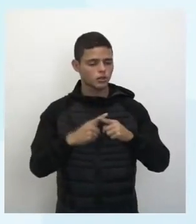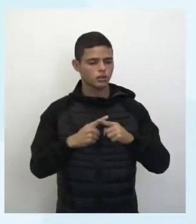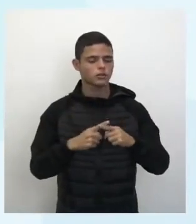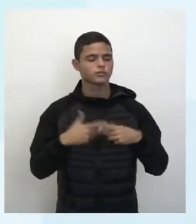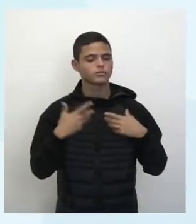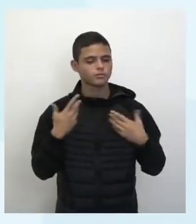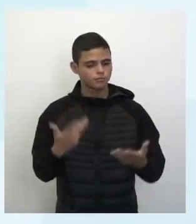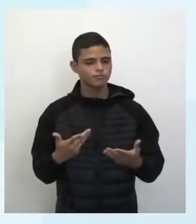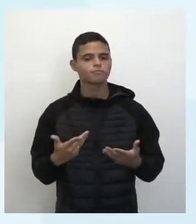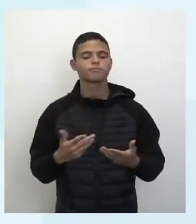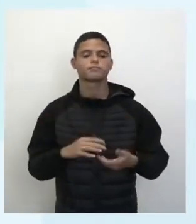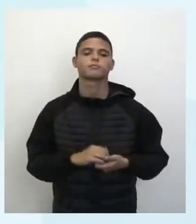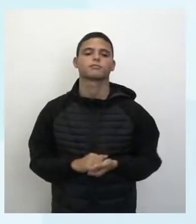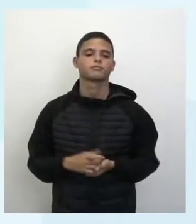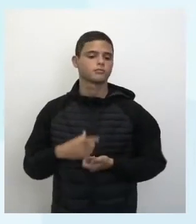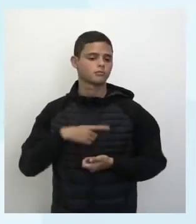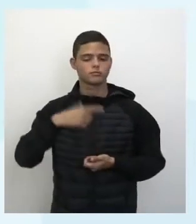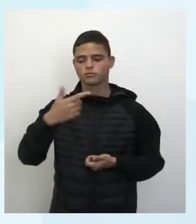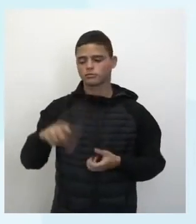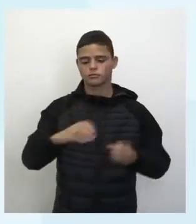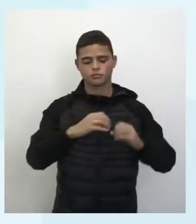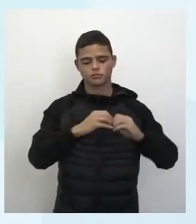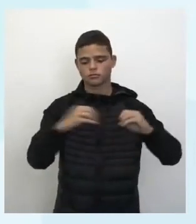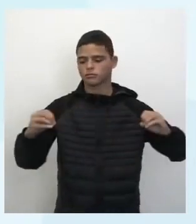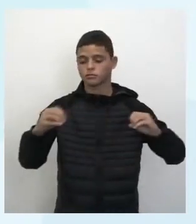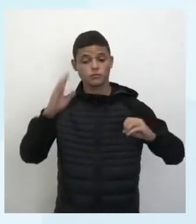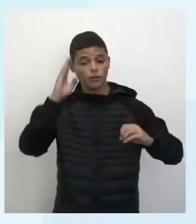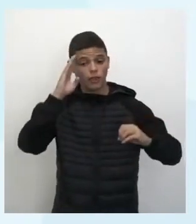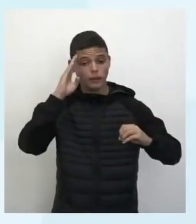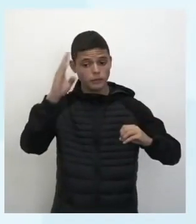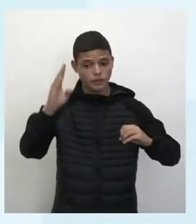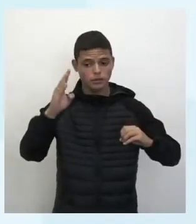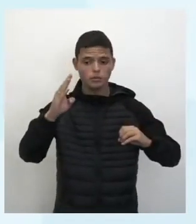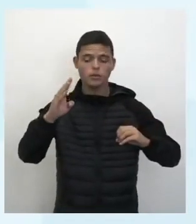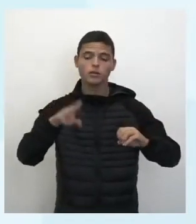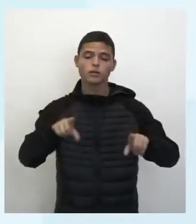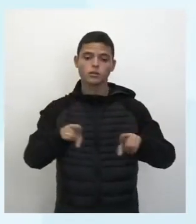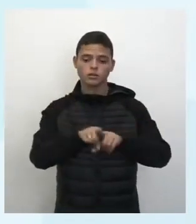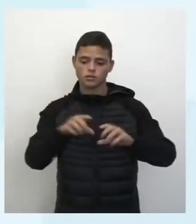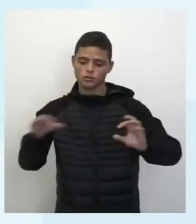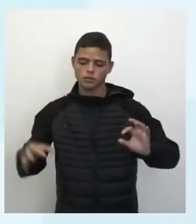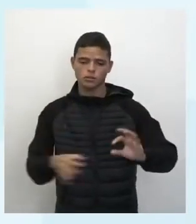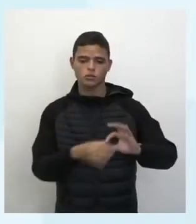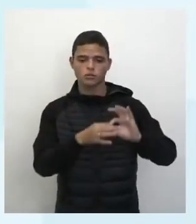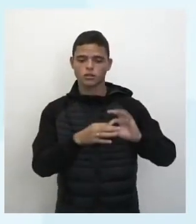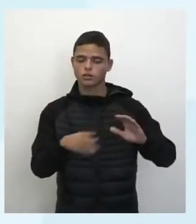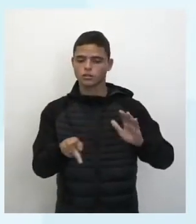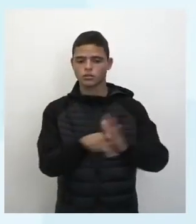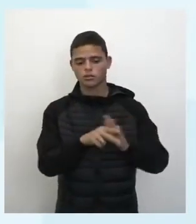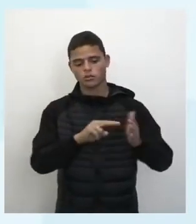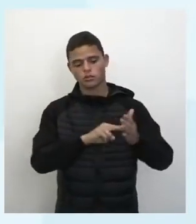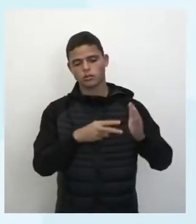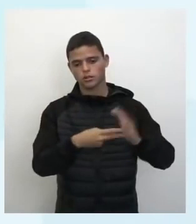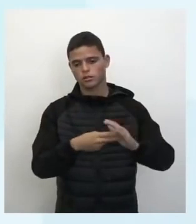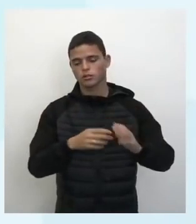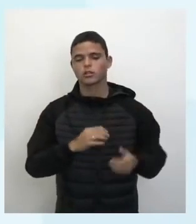se subordina a outra oração, que é a principal, para completar o seu sentido. Veja que naquele